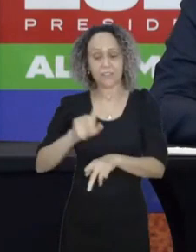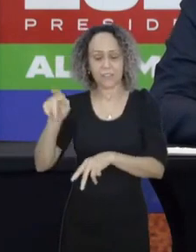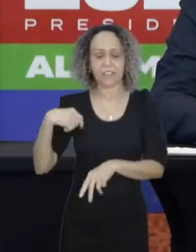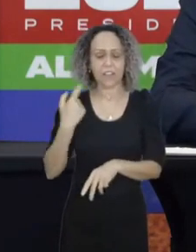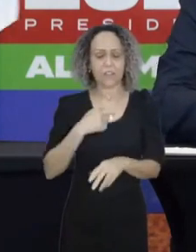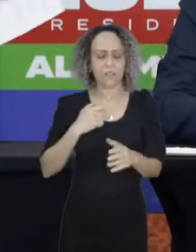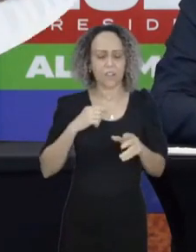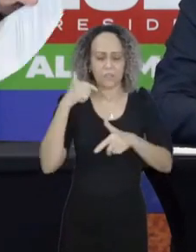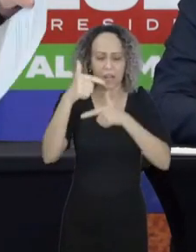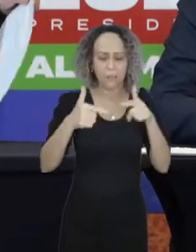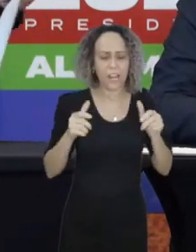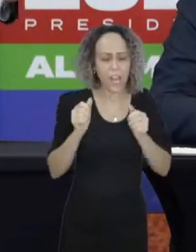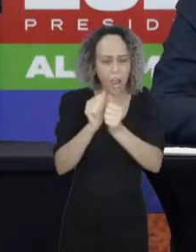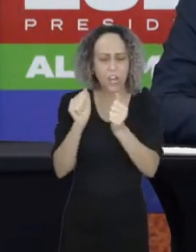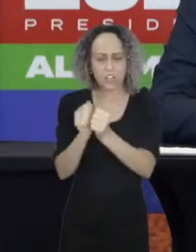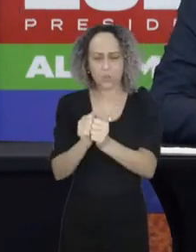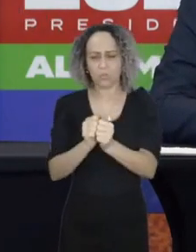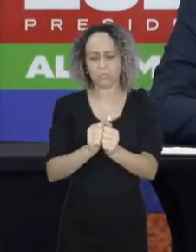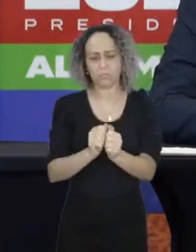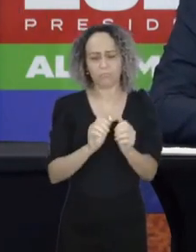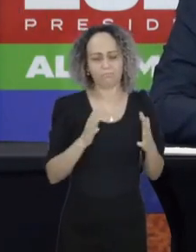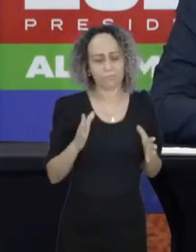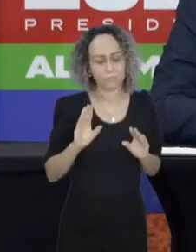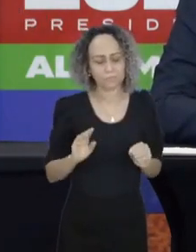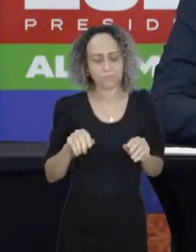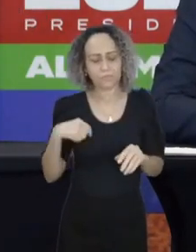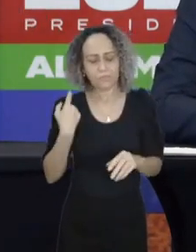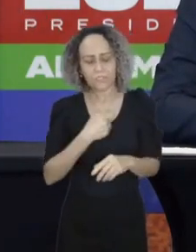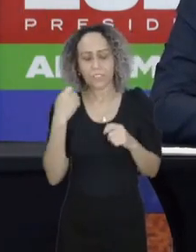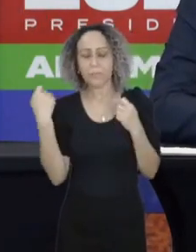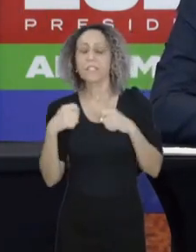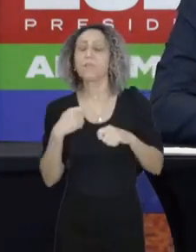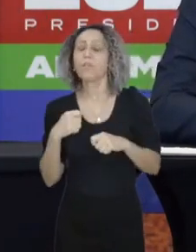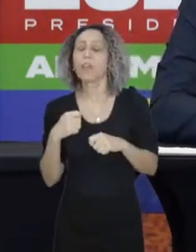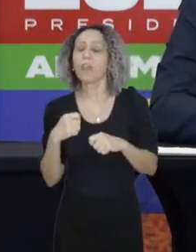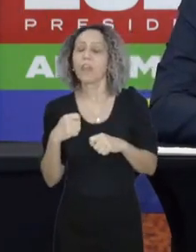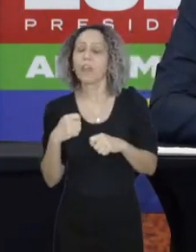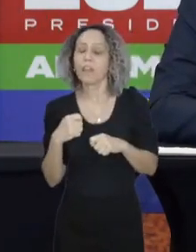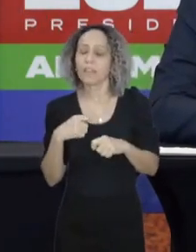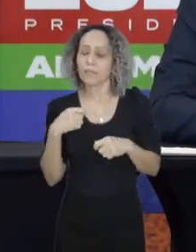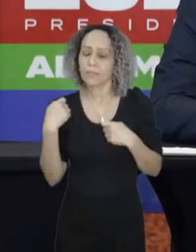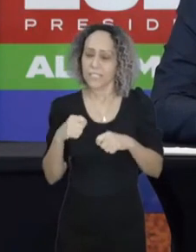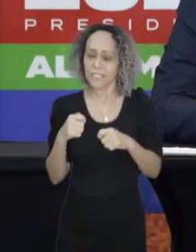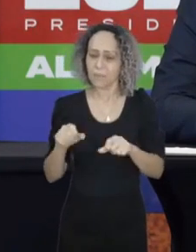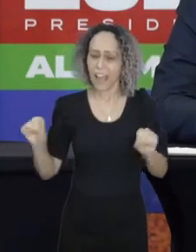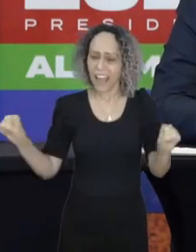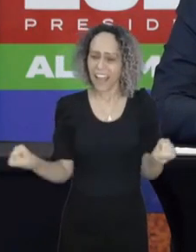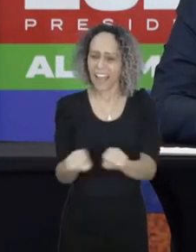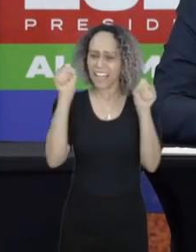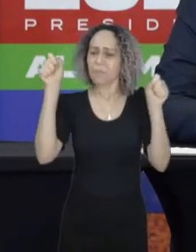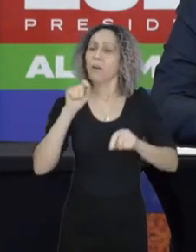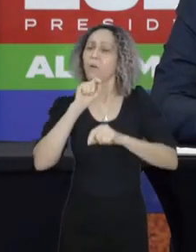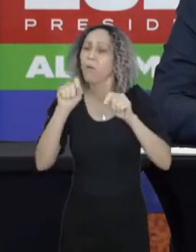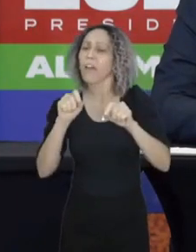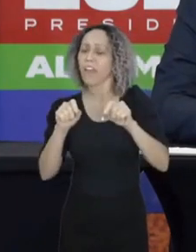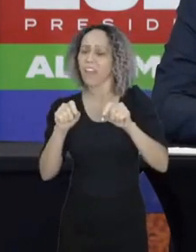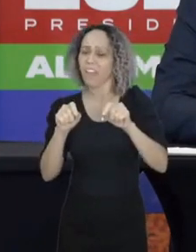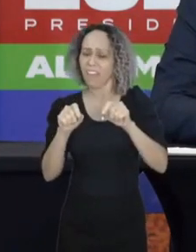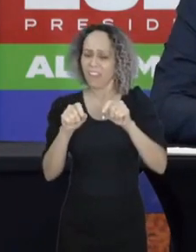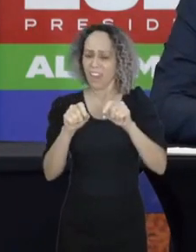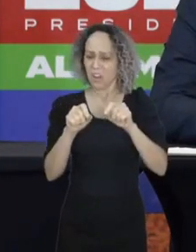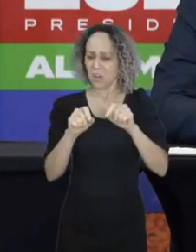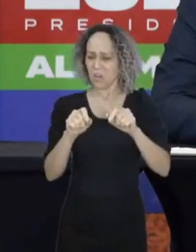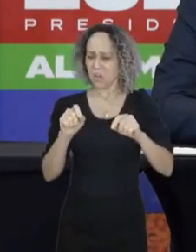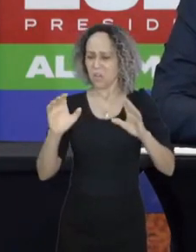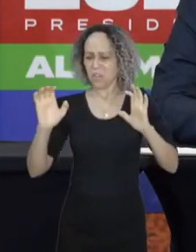financeiro da dor das organizações criminosas fica muito mais difícil ver ser ver cenas e